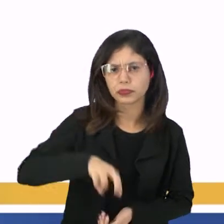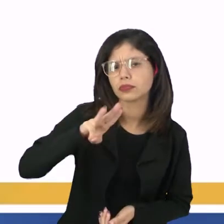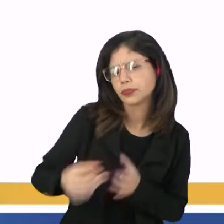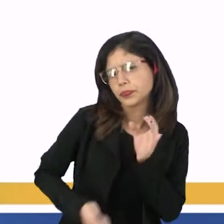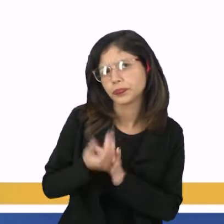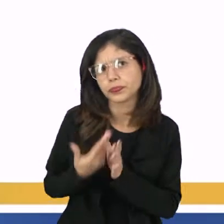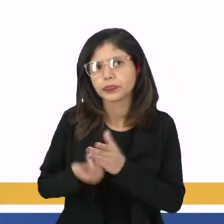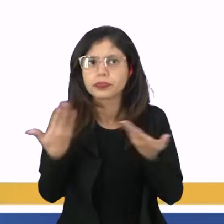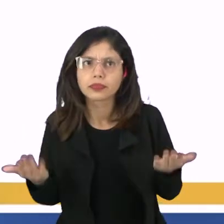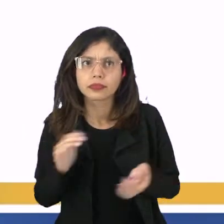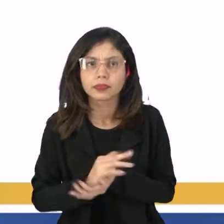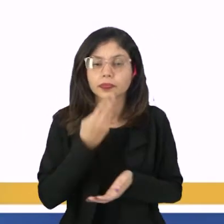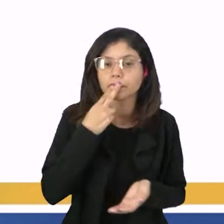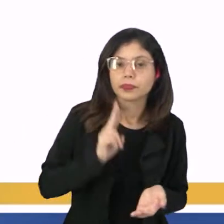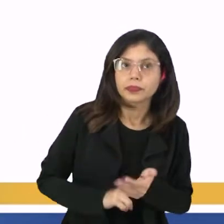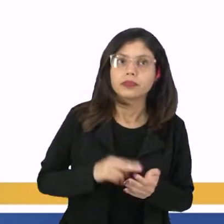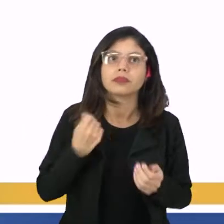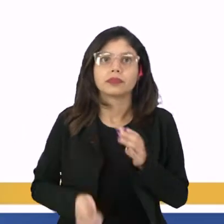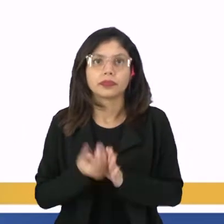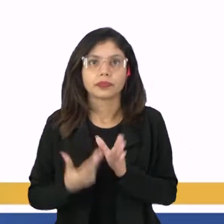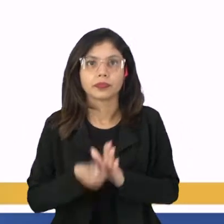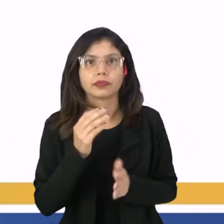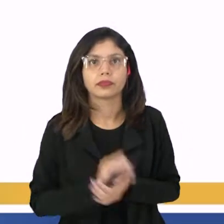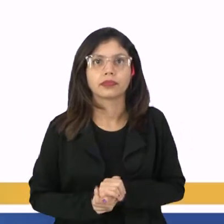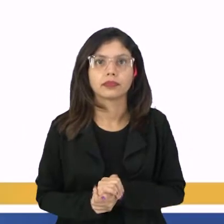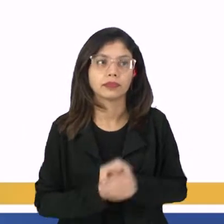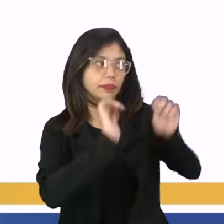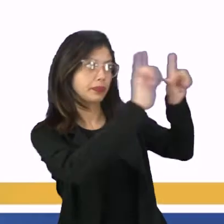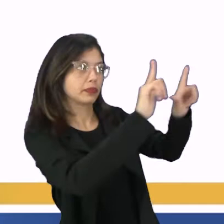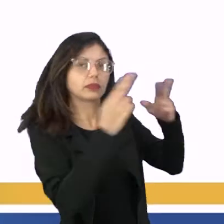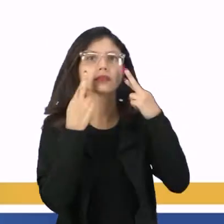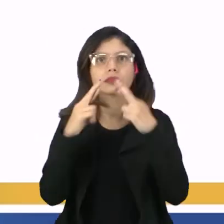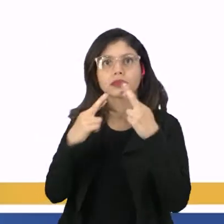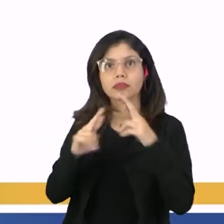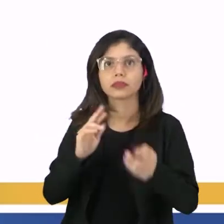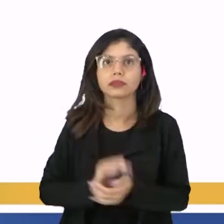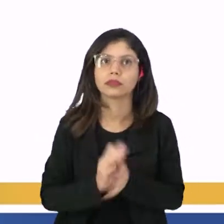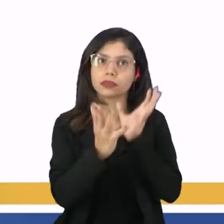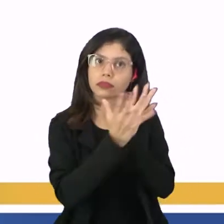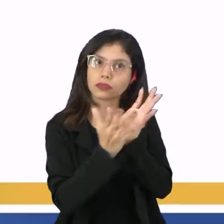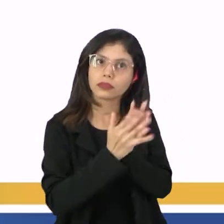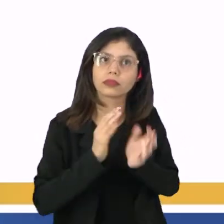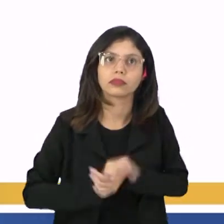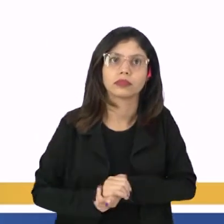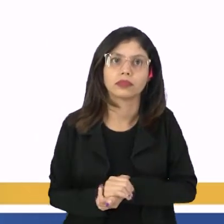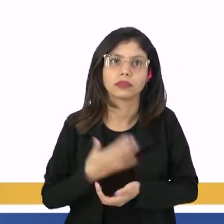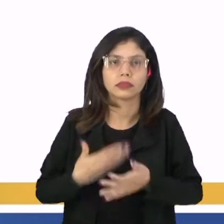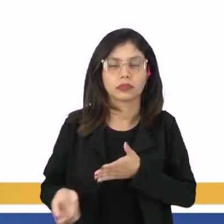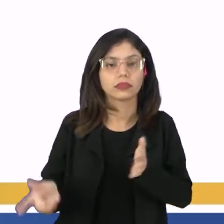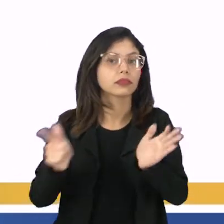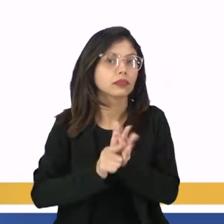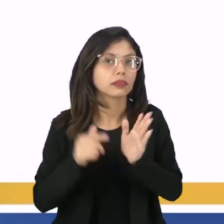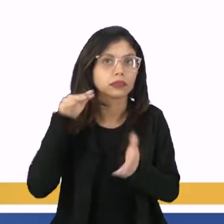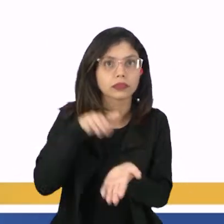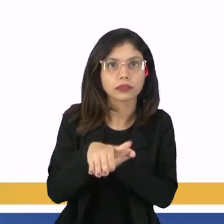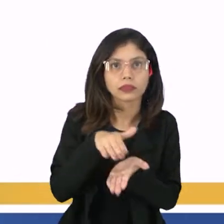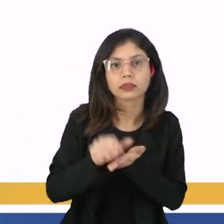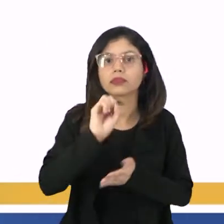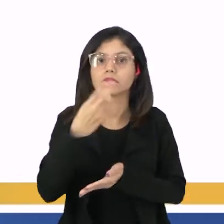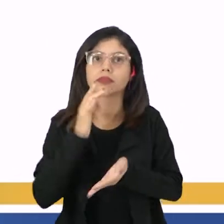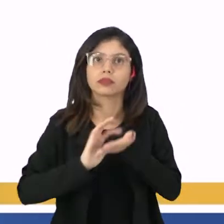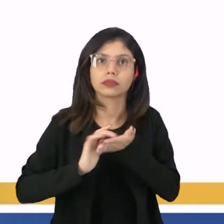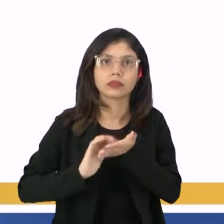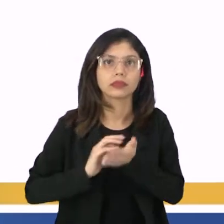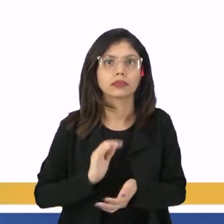será produzido? A carta produzida deve ser colocada no painel de reclamação da turma, seja painel impresso ou